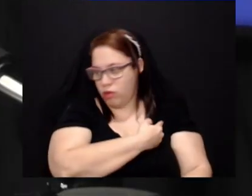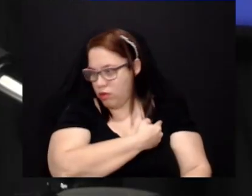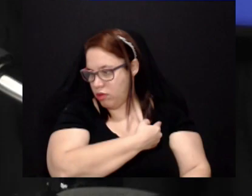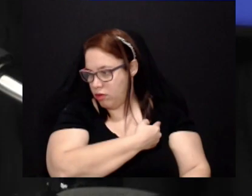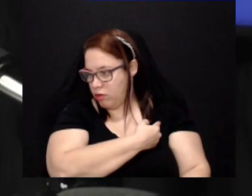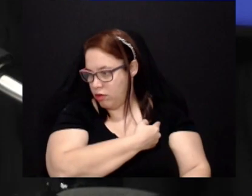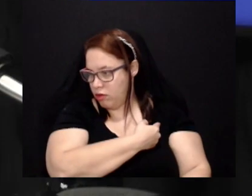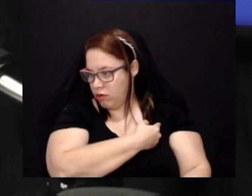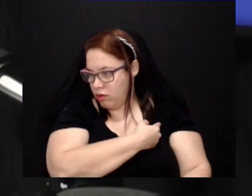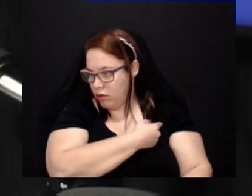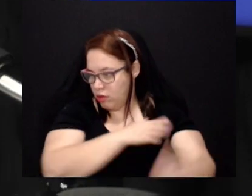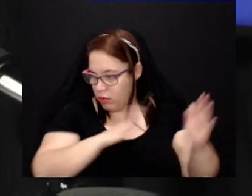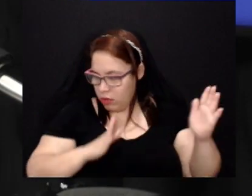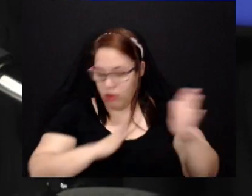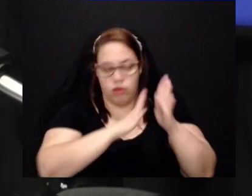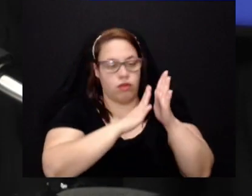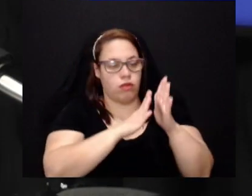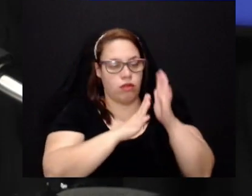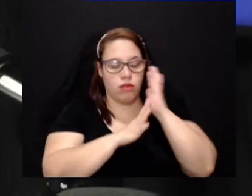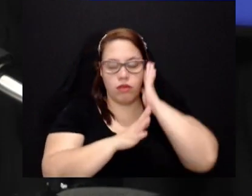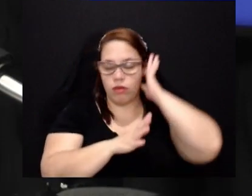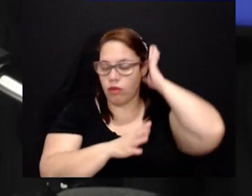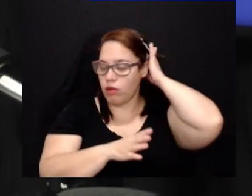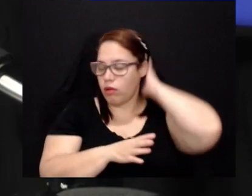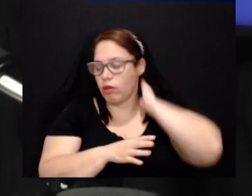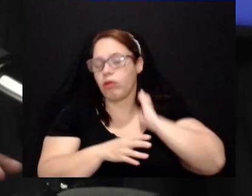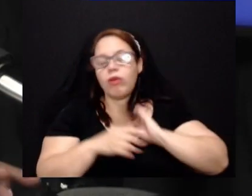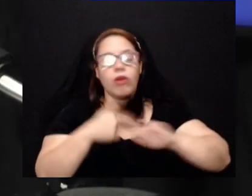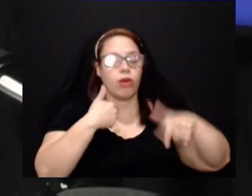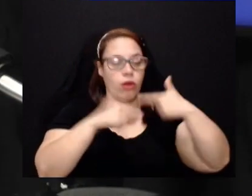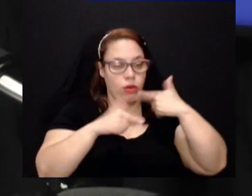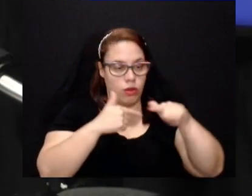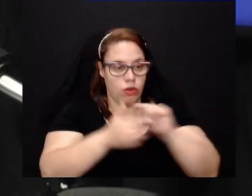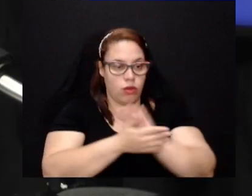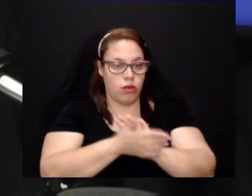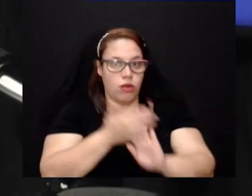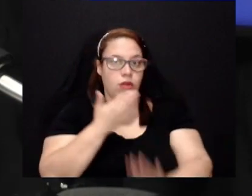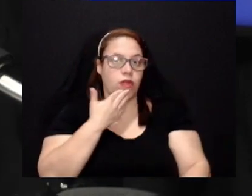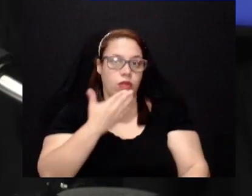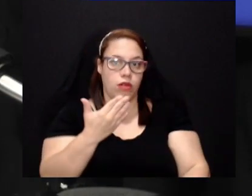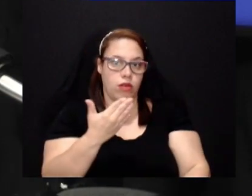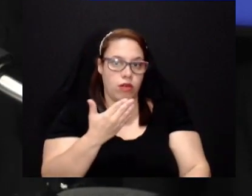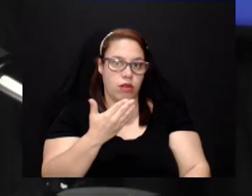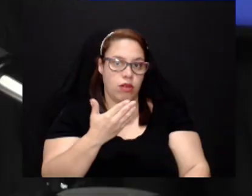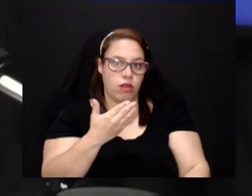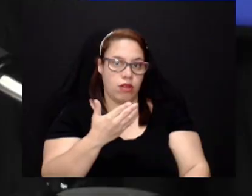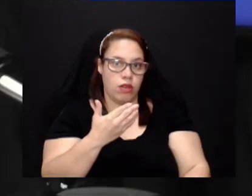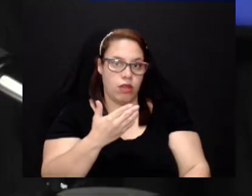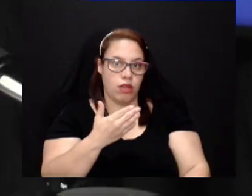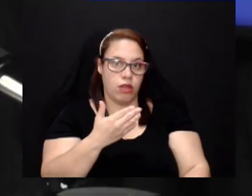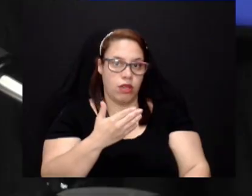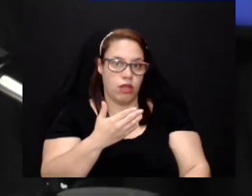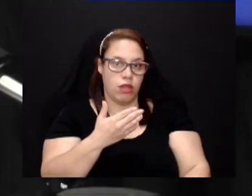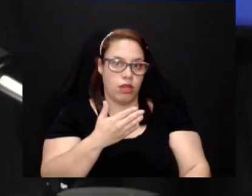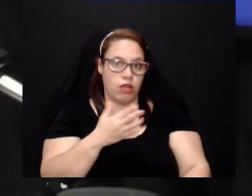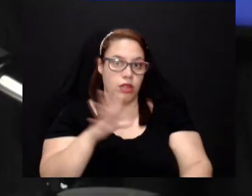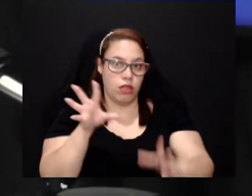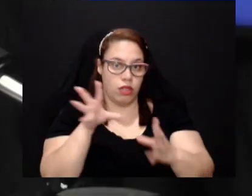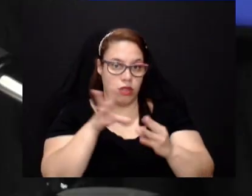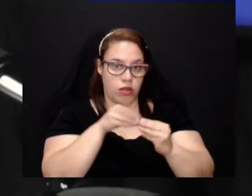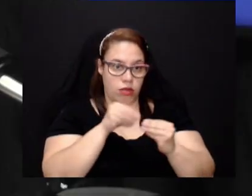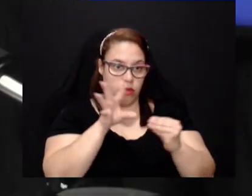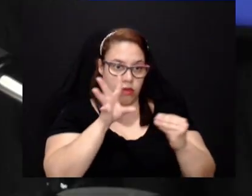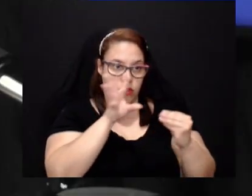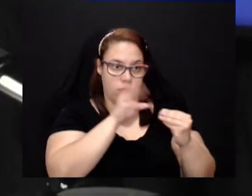enfrentamos. No trabalho, vou pedir para vocês de maneira, né, procurarem de maneira